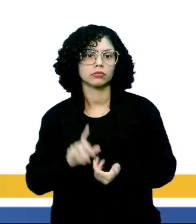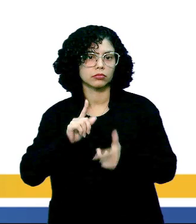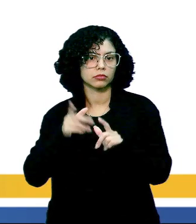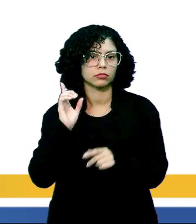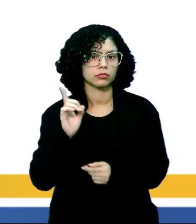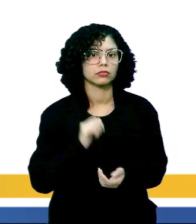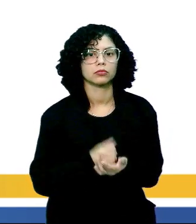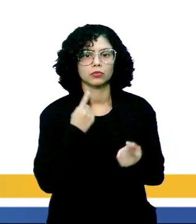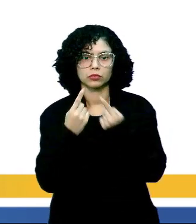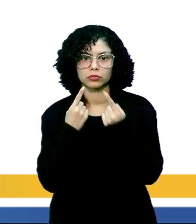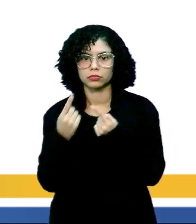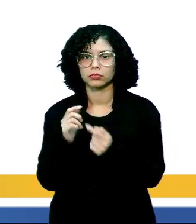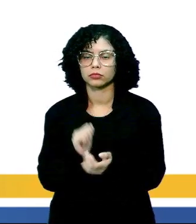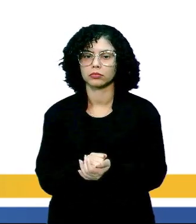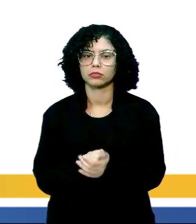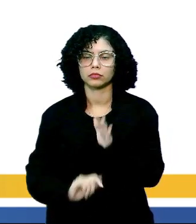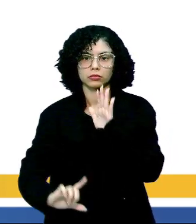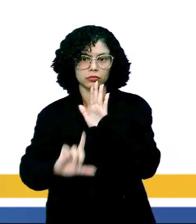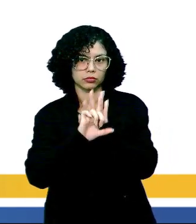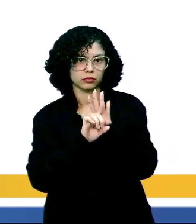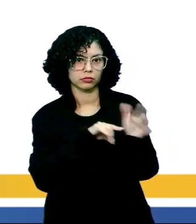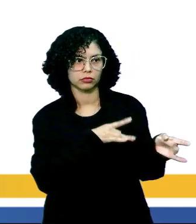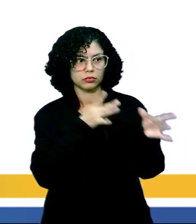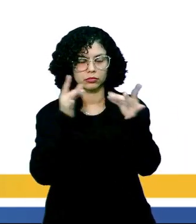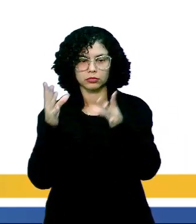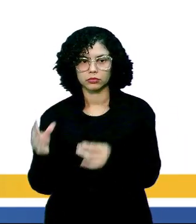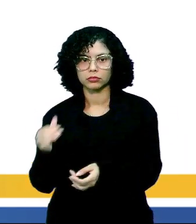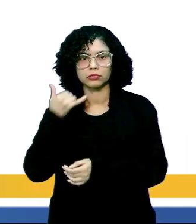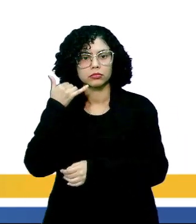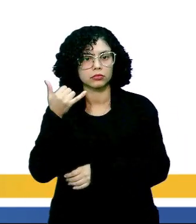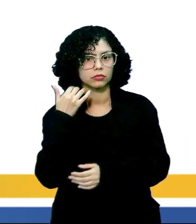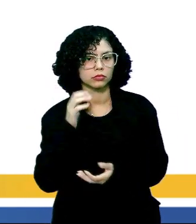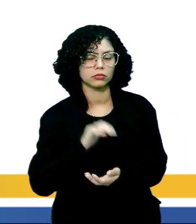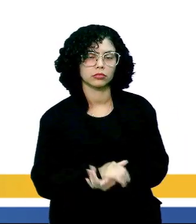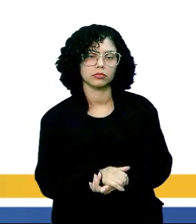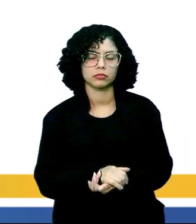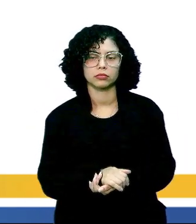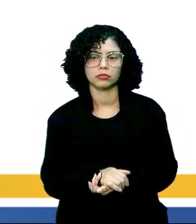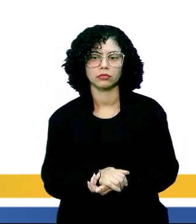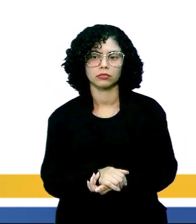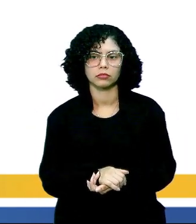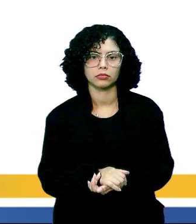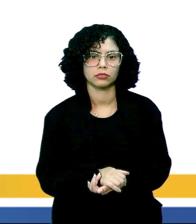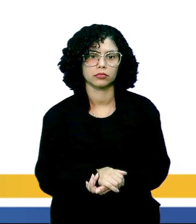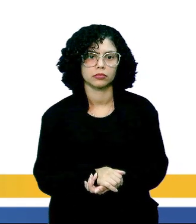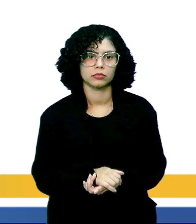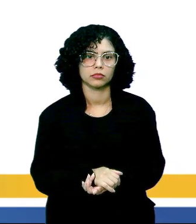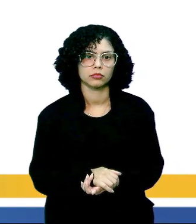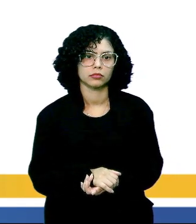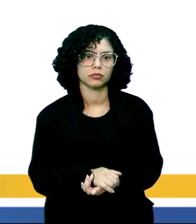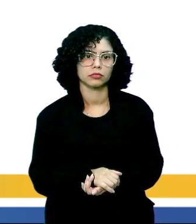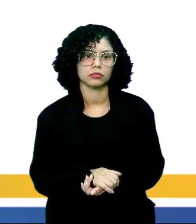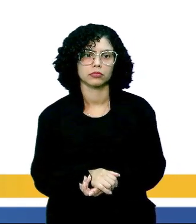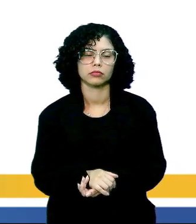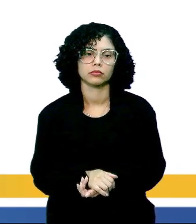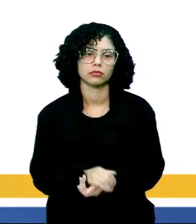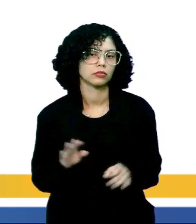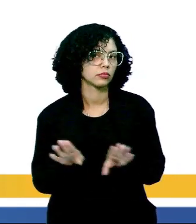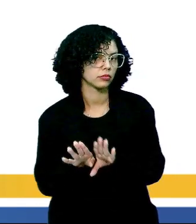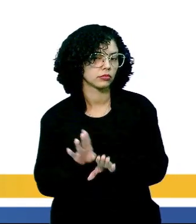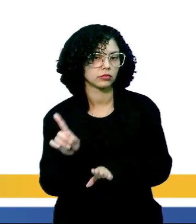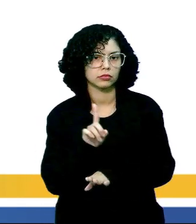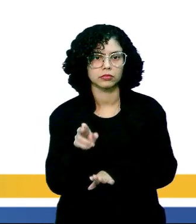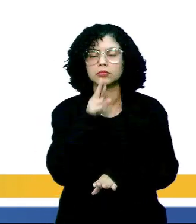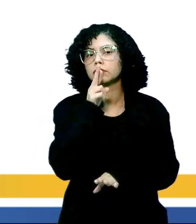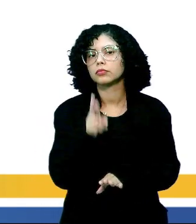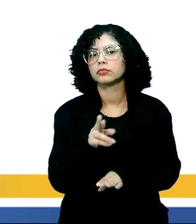D, discussões acerca da legislação para a comercialização de telefones. Também não